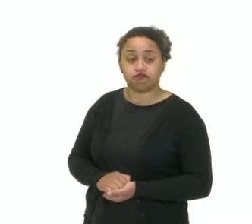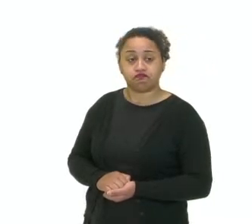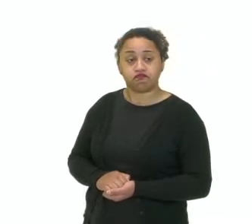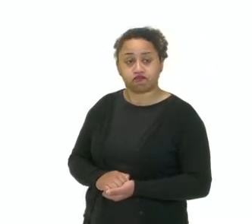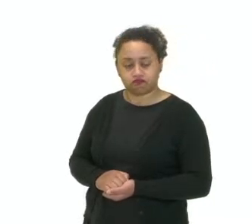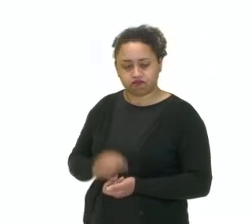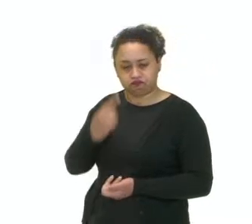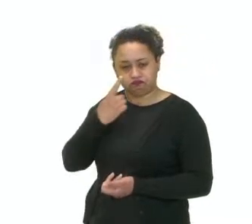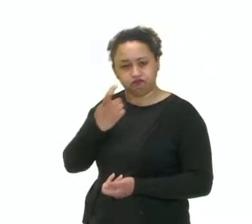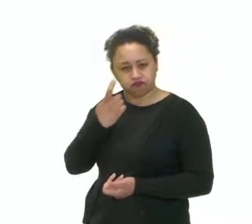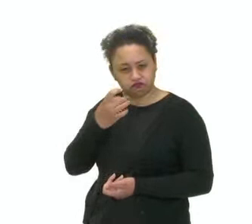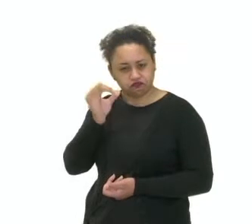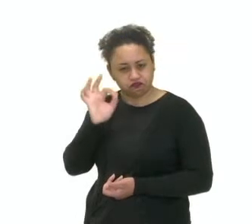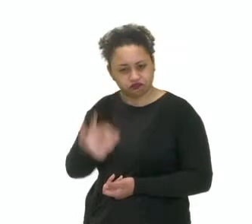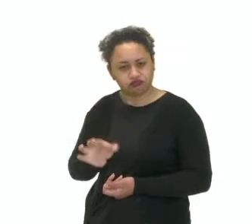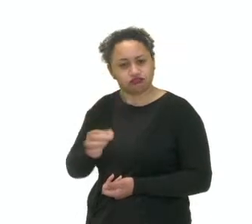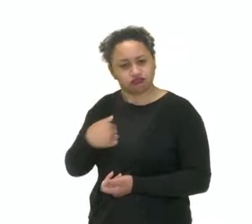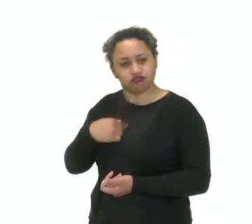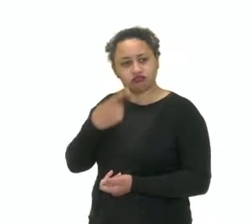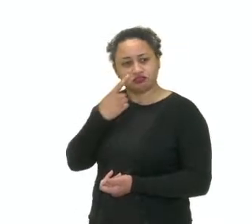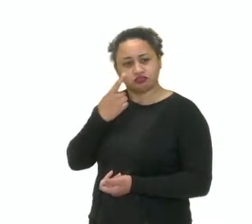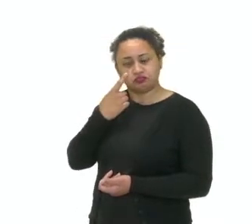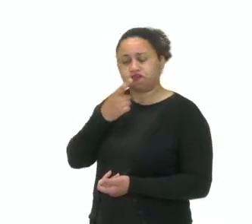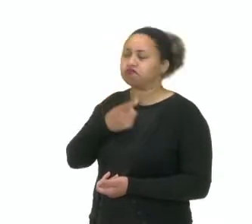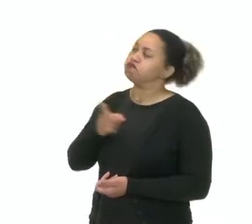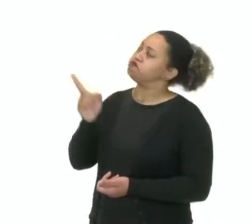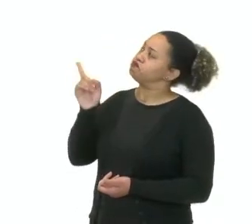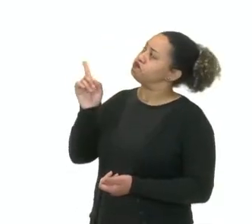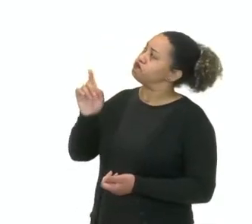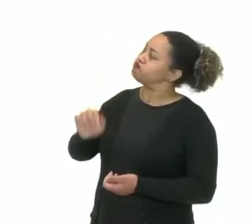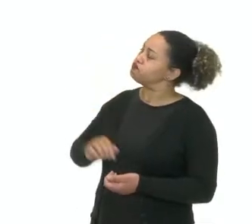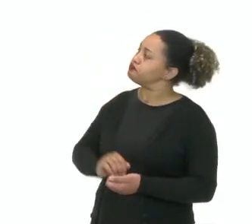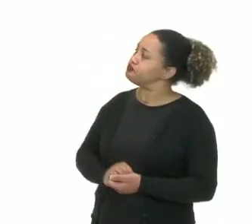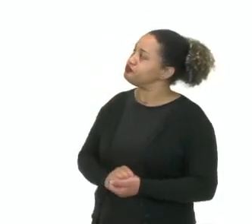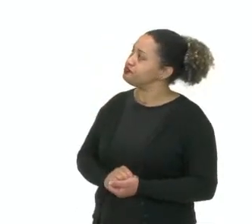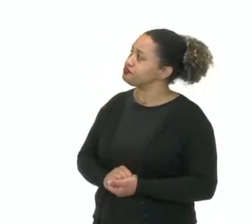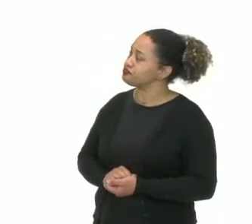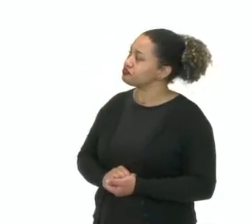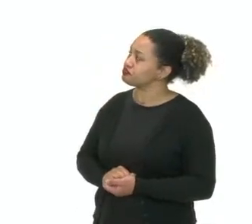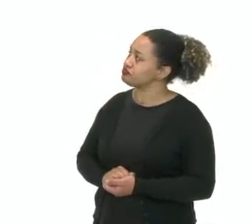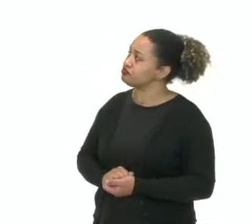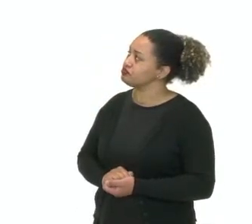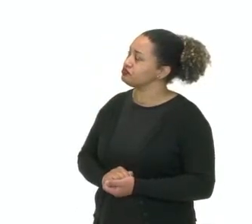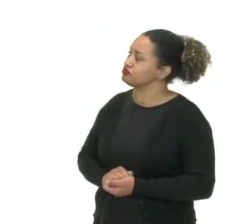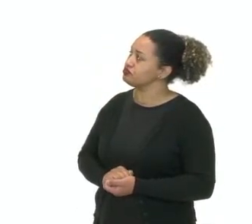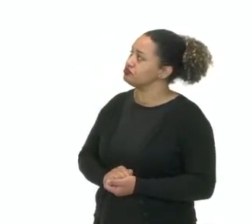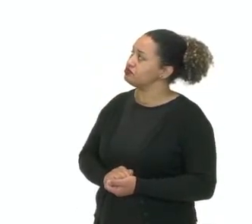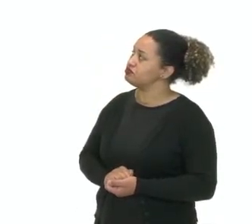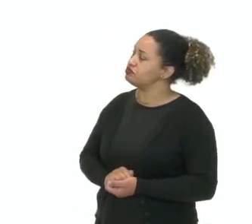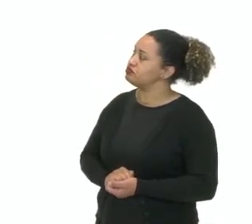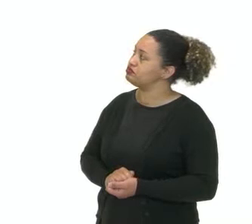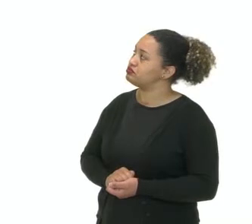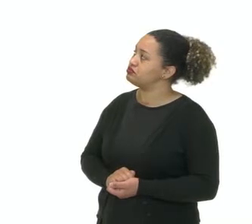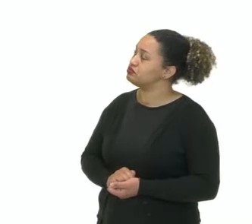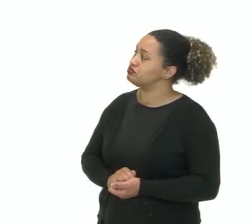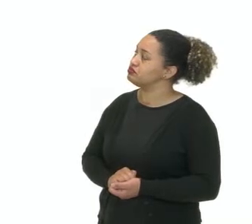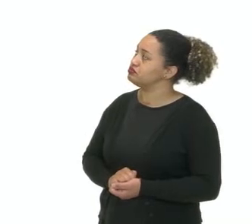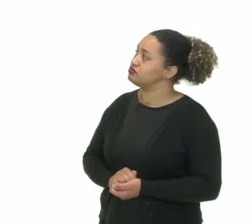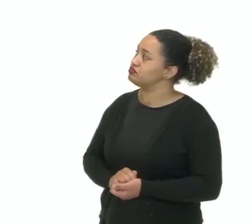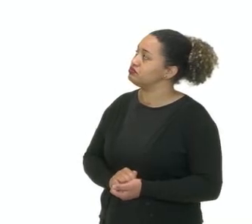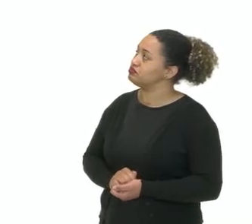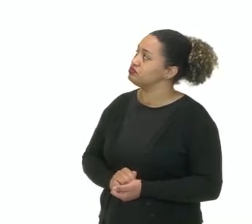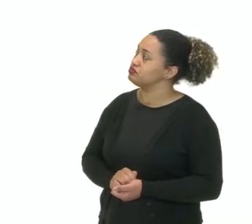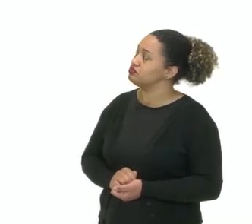diferenças de acesso às TICs nas diferentes localidades do país, você tem que planejar e agir para obter